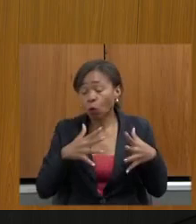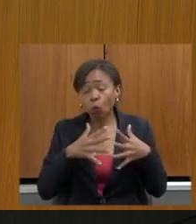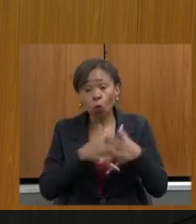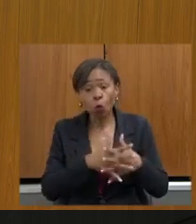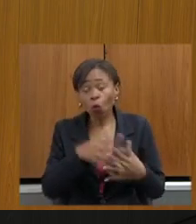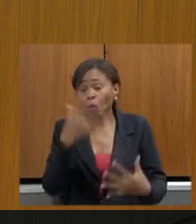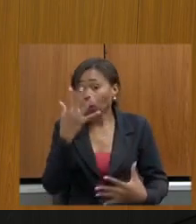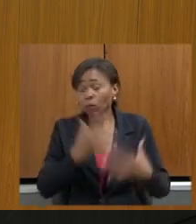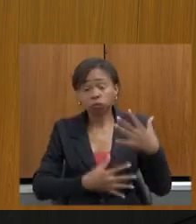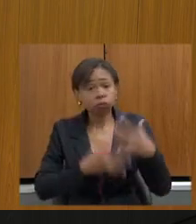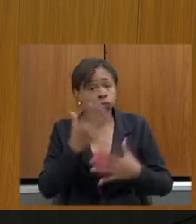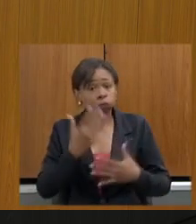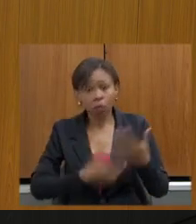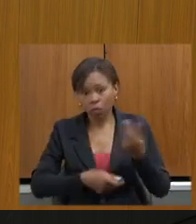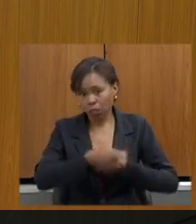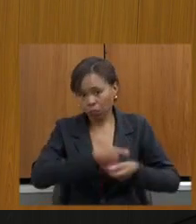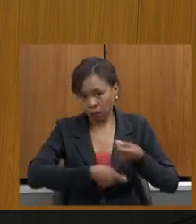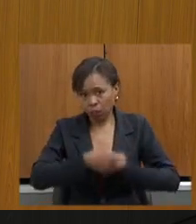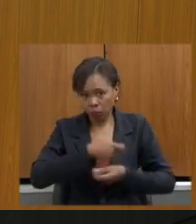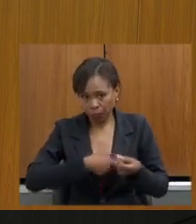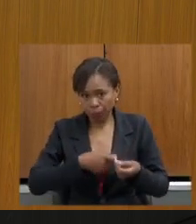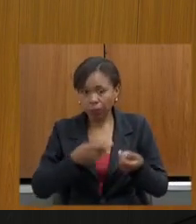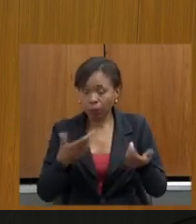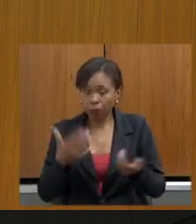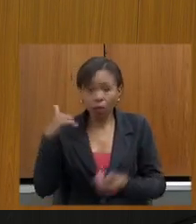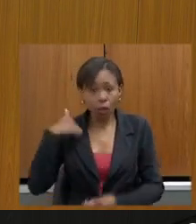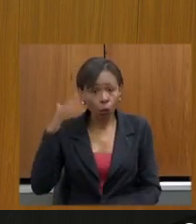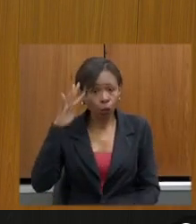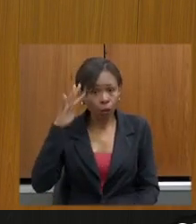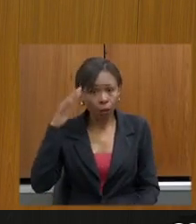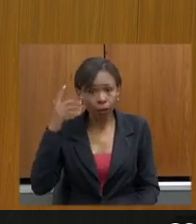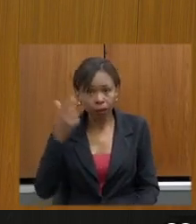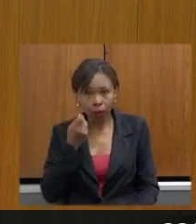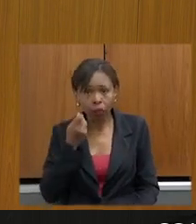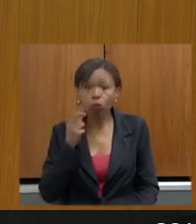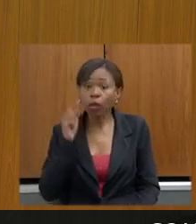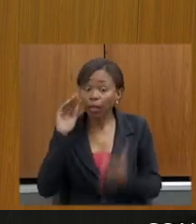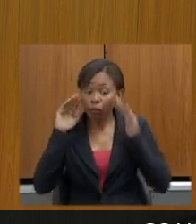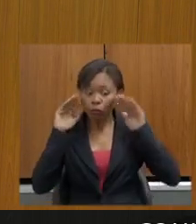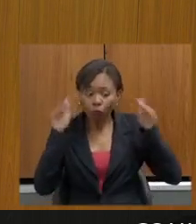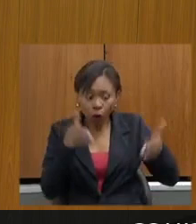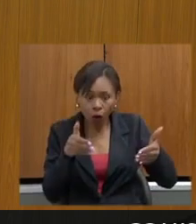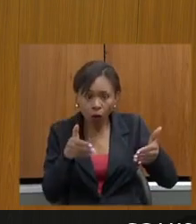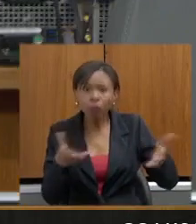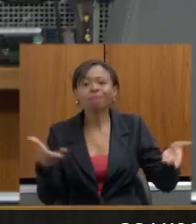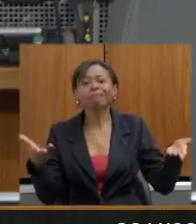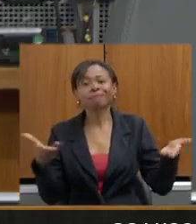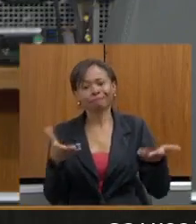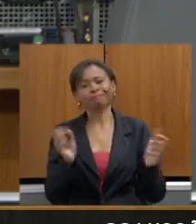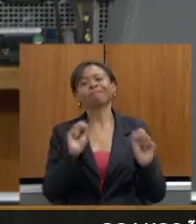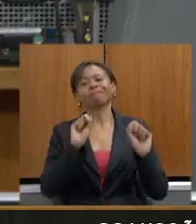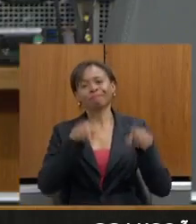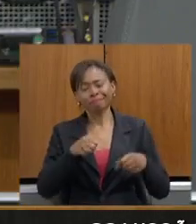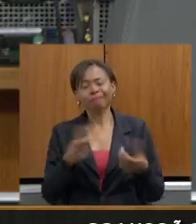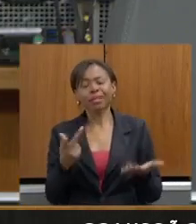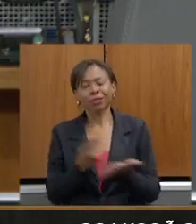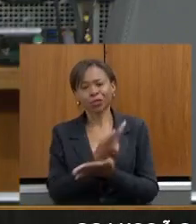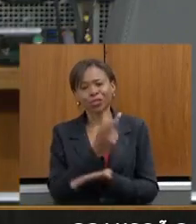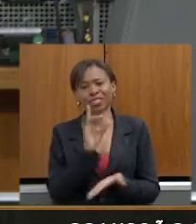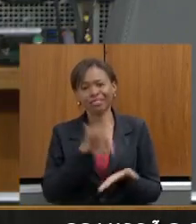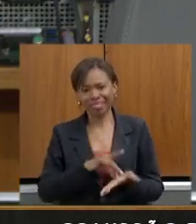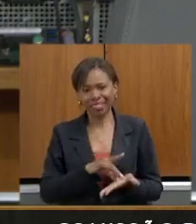desorganizada sem administrativamente falando e eu acho que que esse foco foi dado né e agora